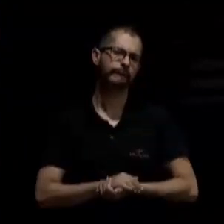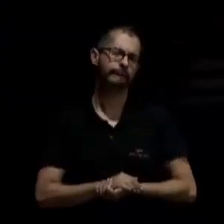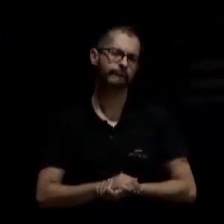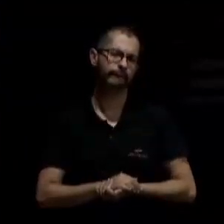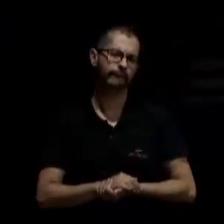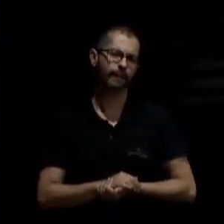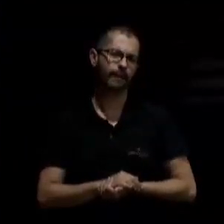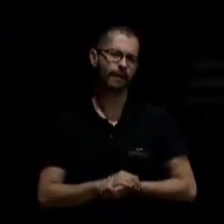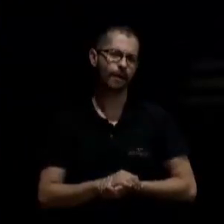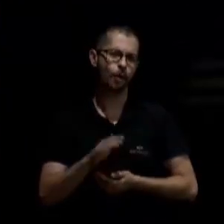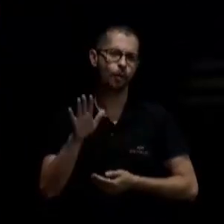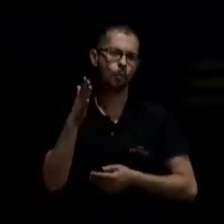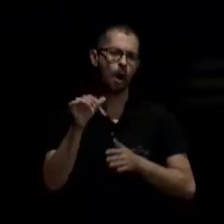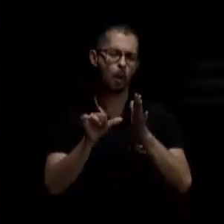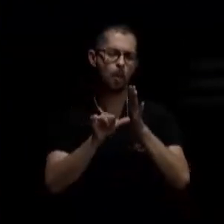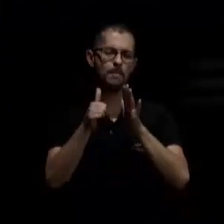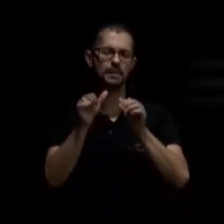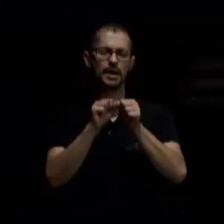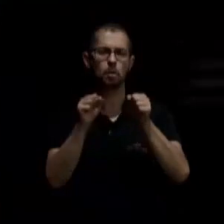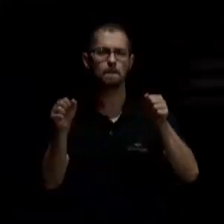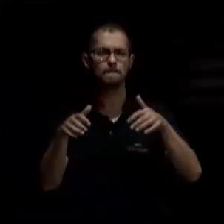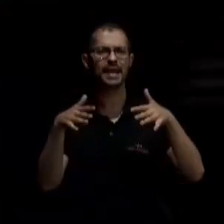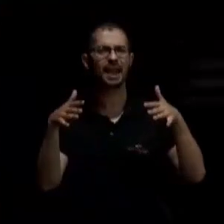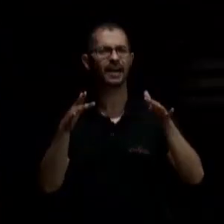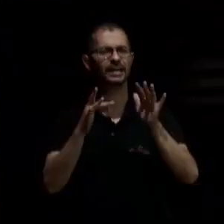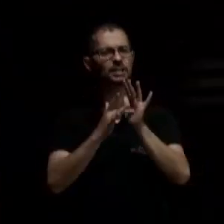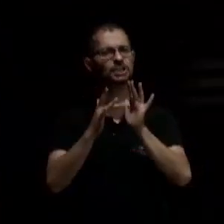Qual foi o primeiro milagre de Jesus no Evangelho de João?